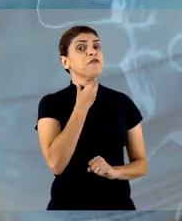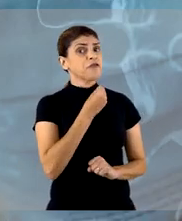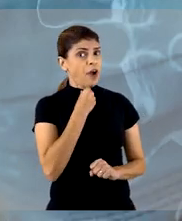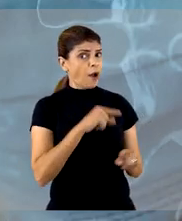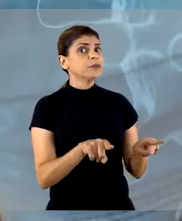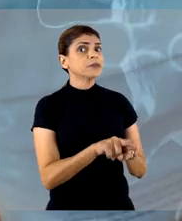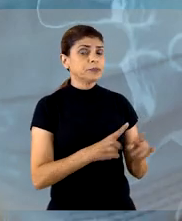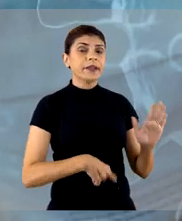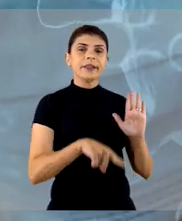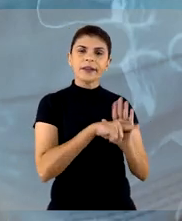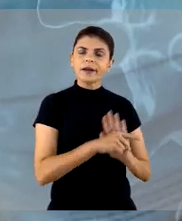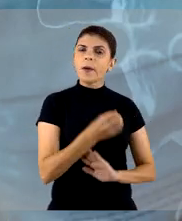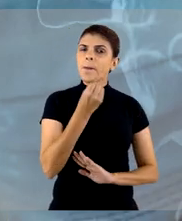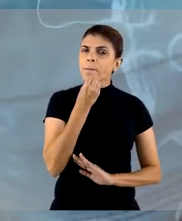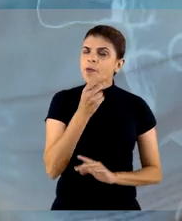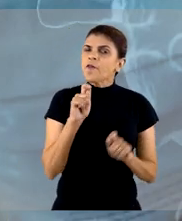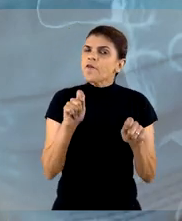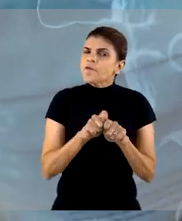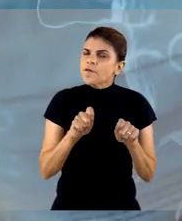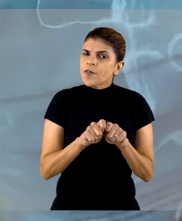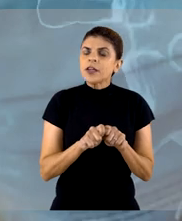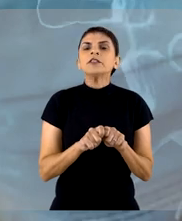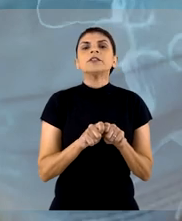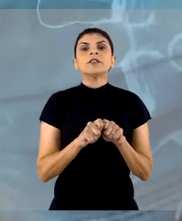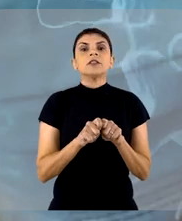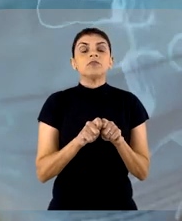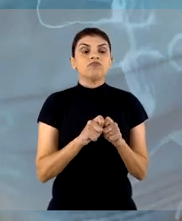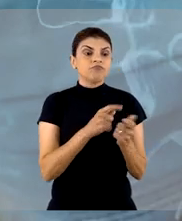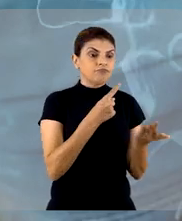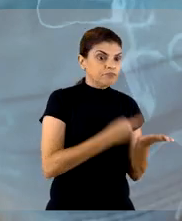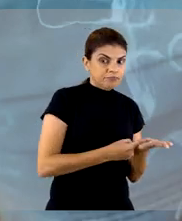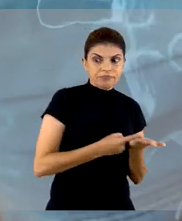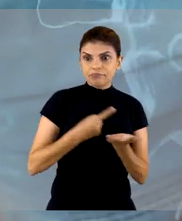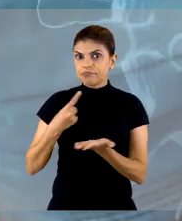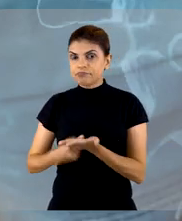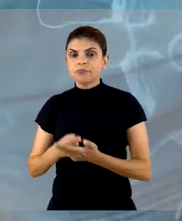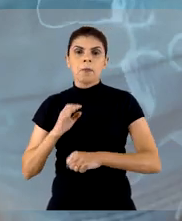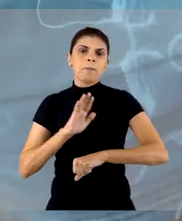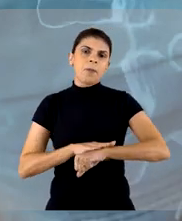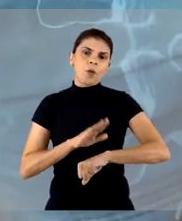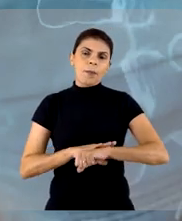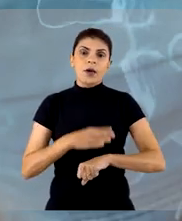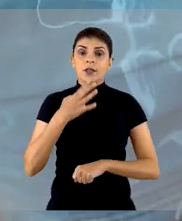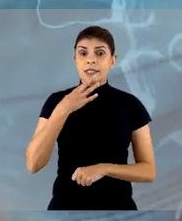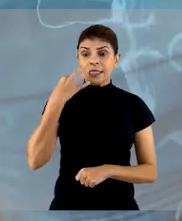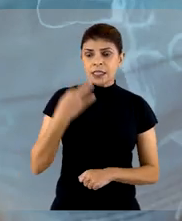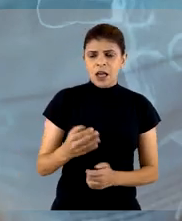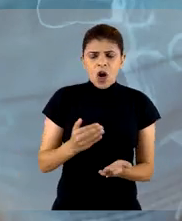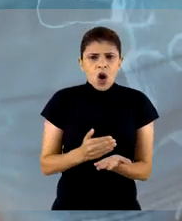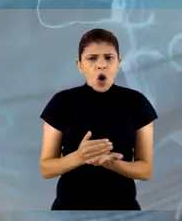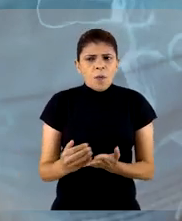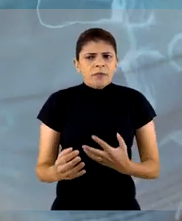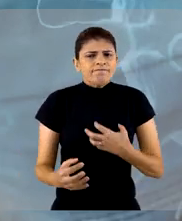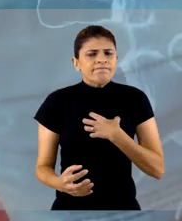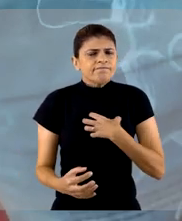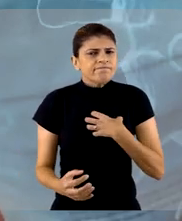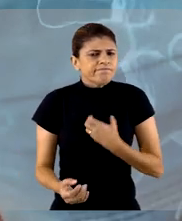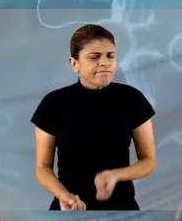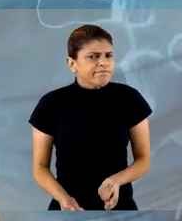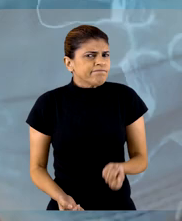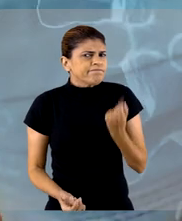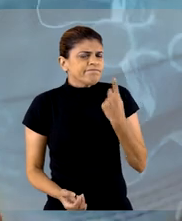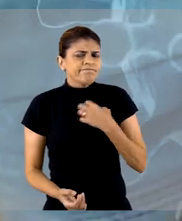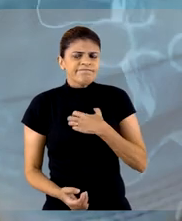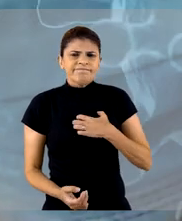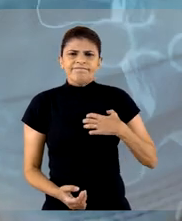falsos negativos. Por isso que o ideal é que eles sejam feitos de forma combinada e no momento certo. Logo no início da infecção, se você